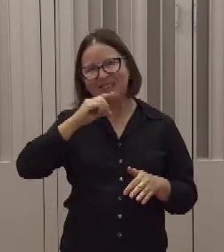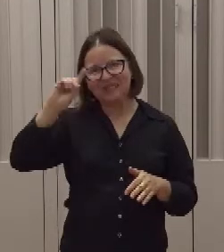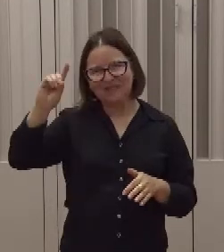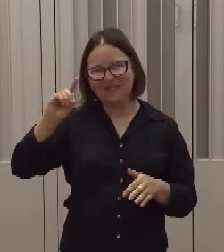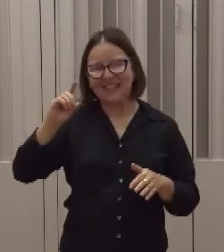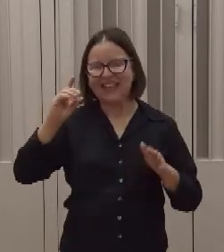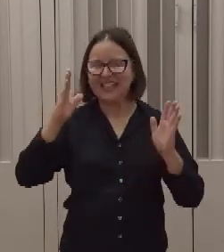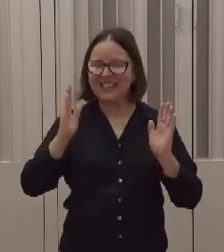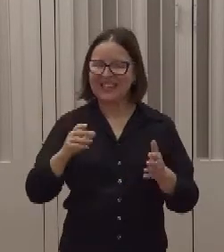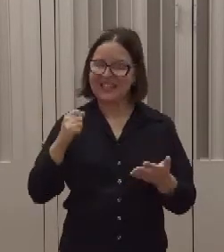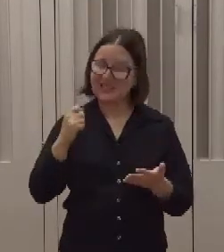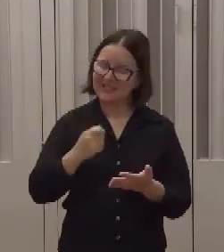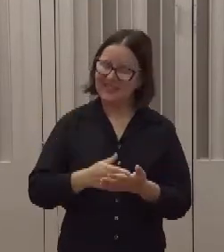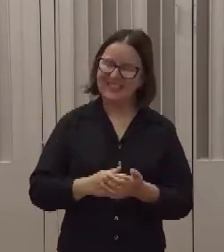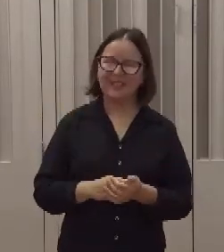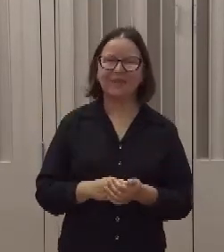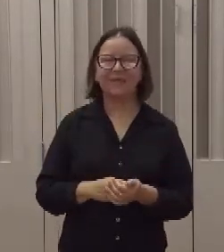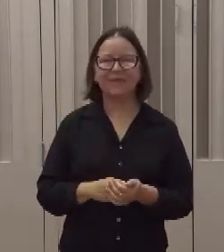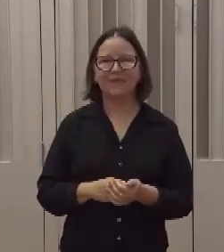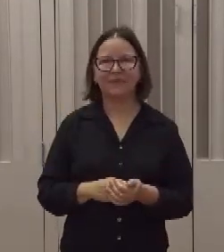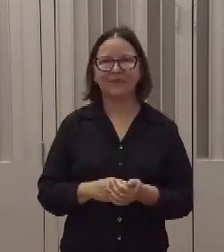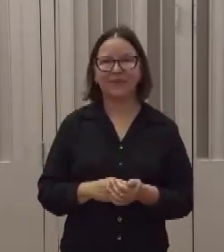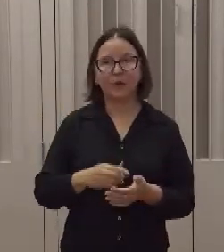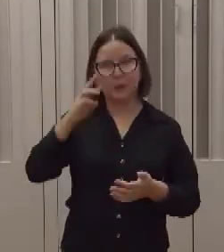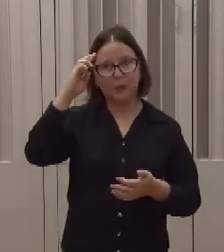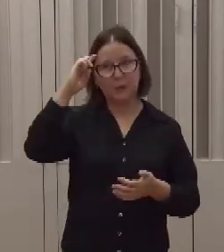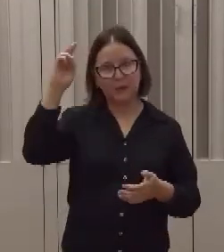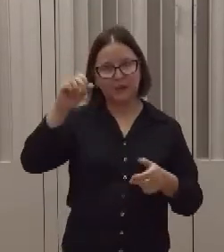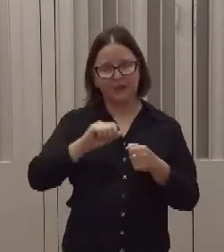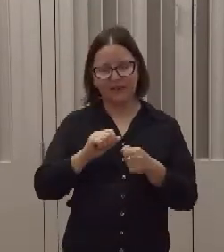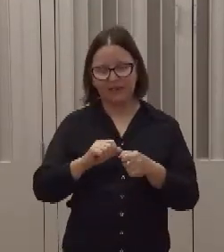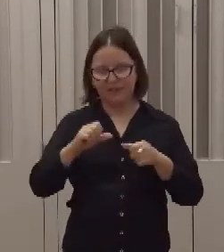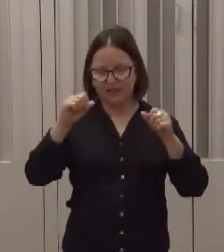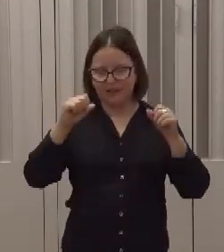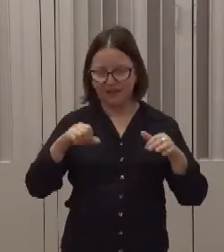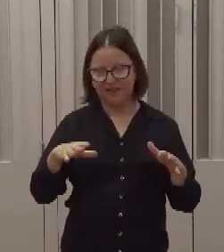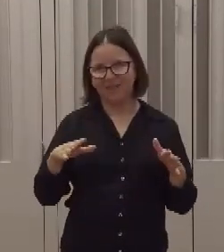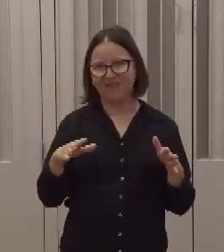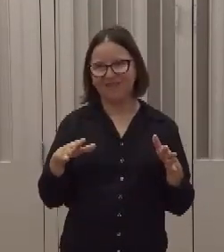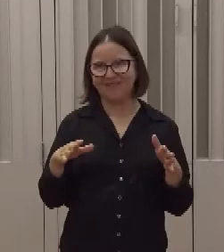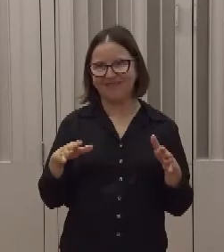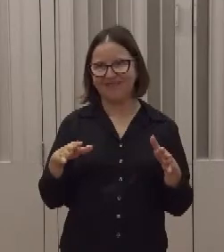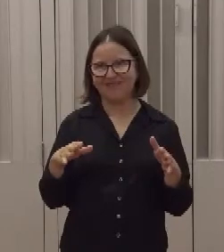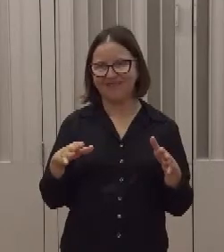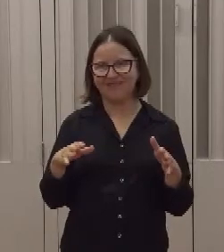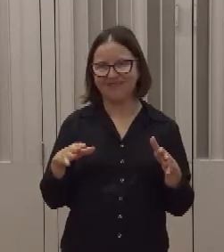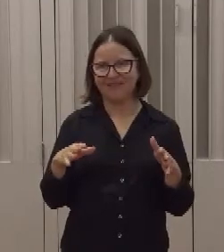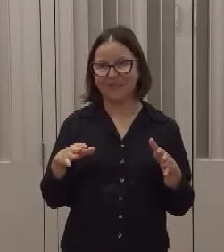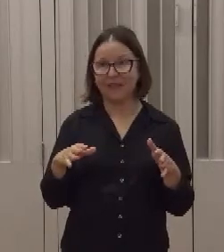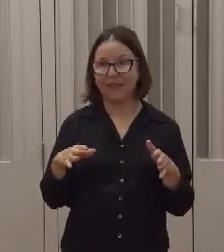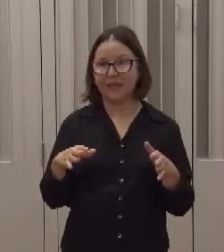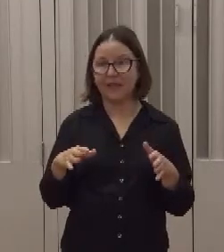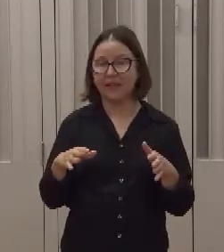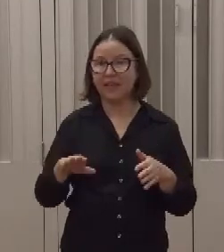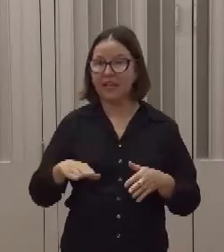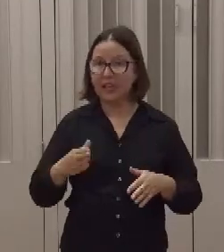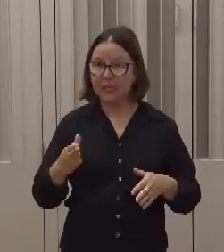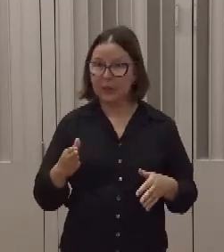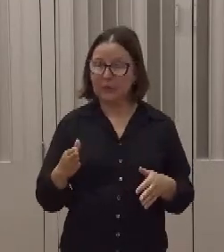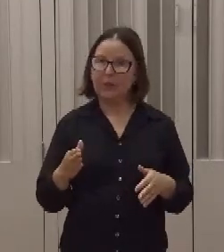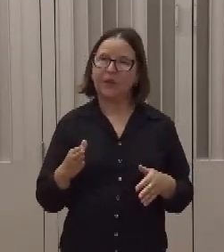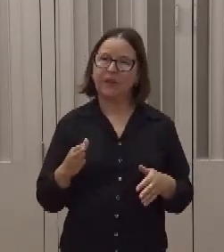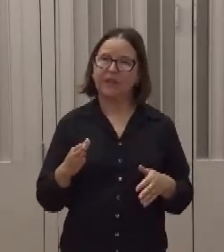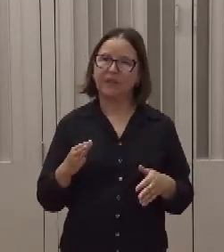Salmo 24:1. O Senhor criou, e quando sua criação se rebelou, ele empreendeu em